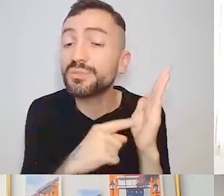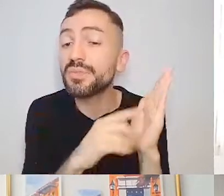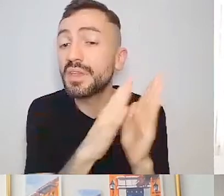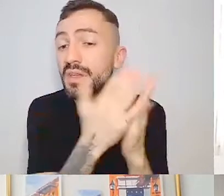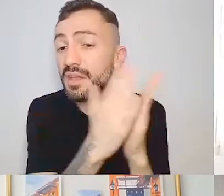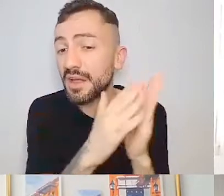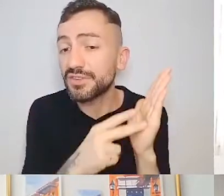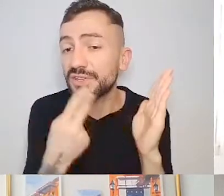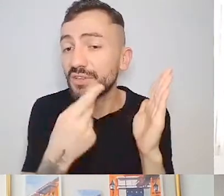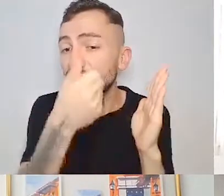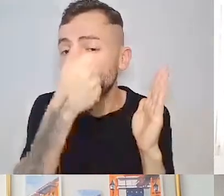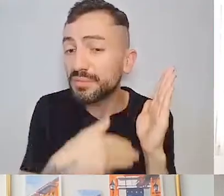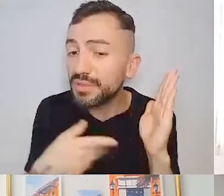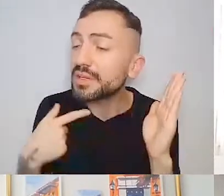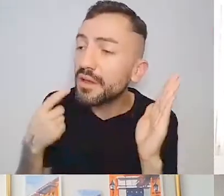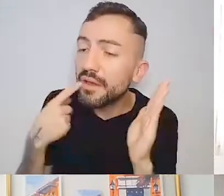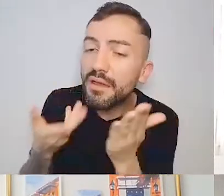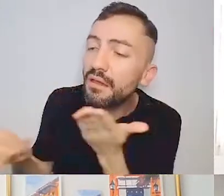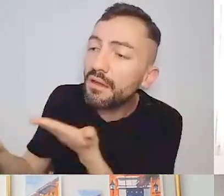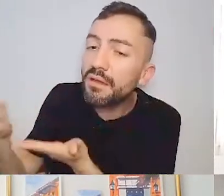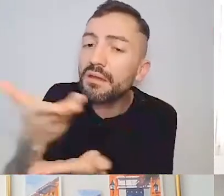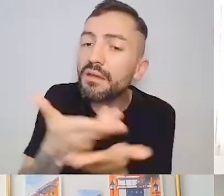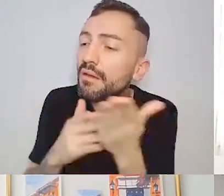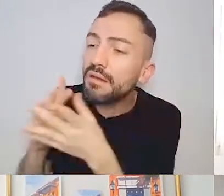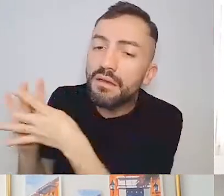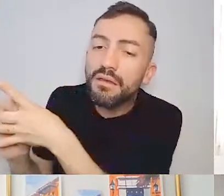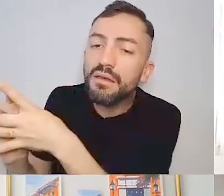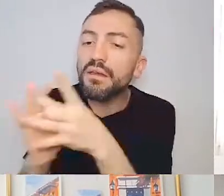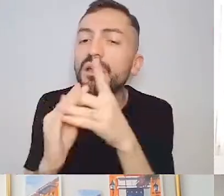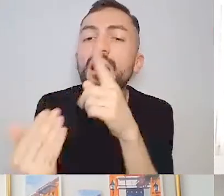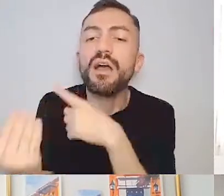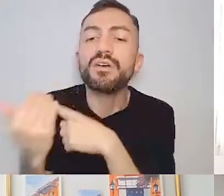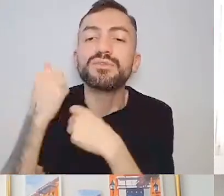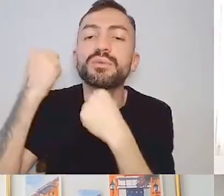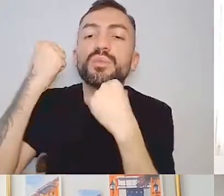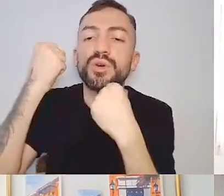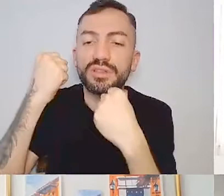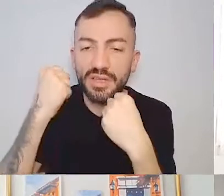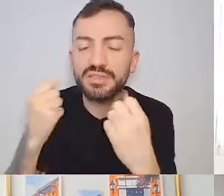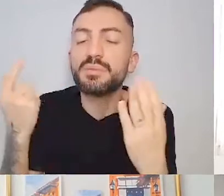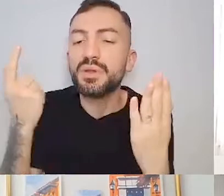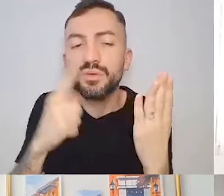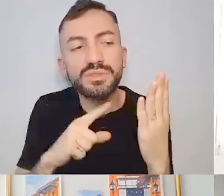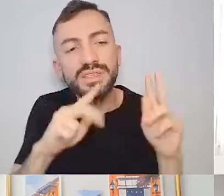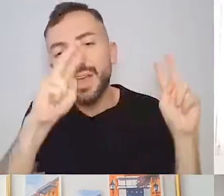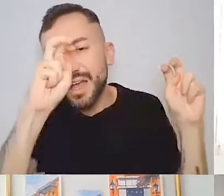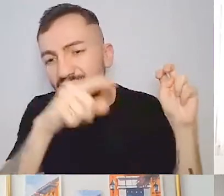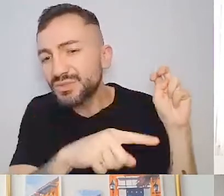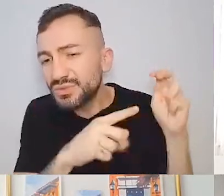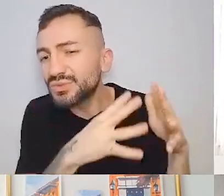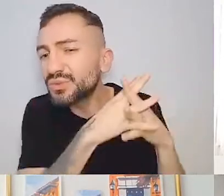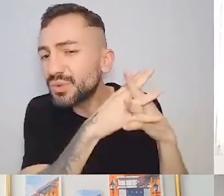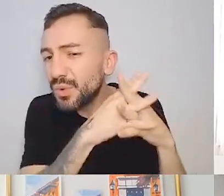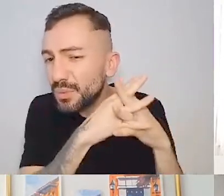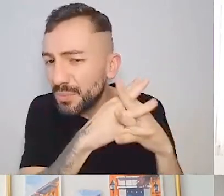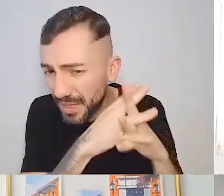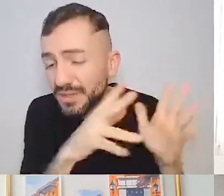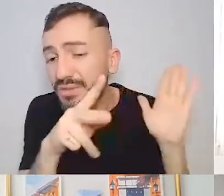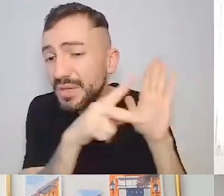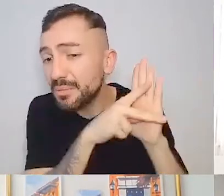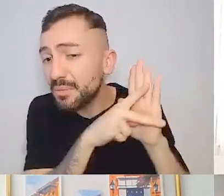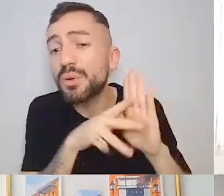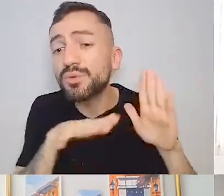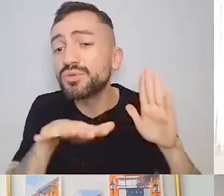nessa atuação inter que encontramos a potência para lidarmos com questões tão complexas, estruturais e estruturantes na